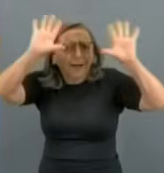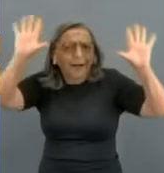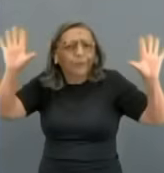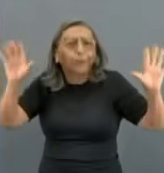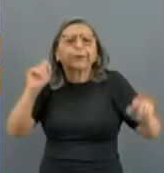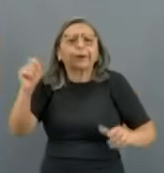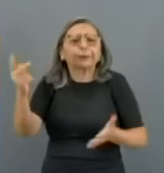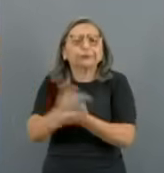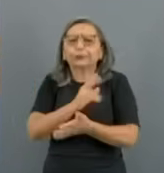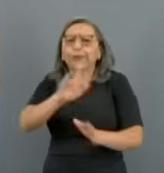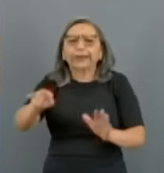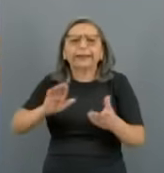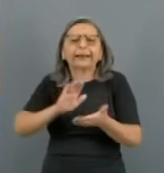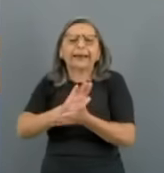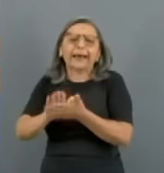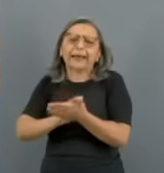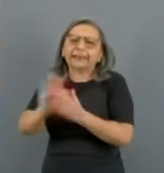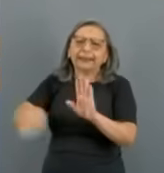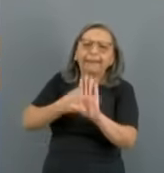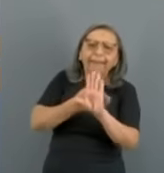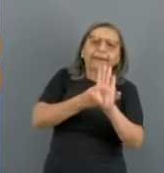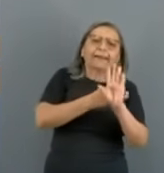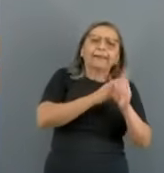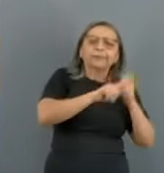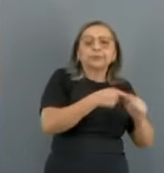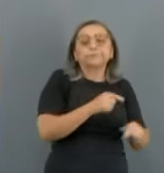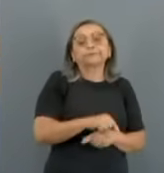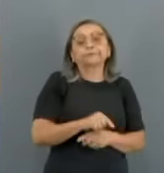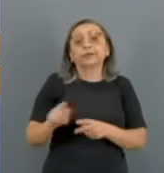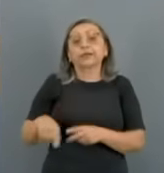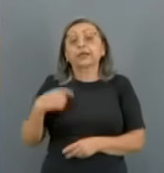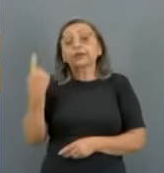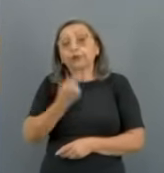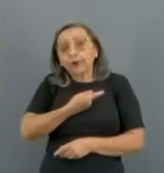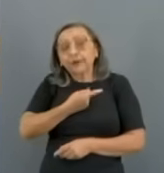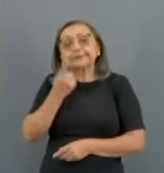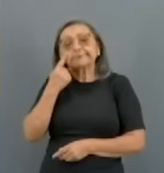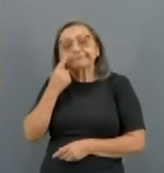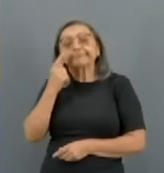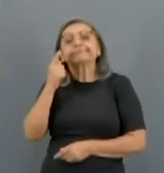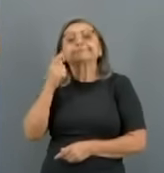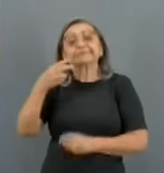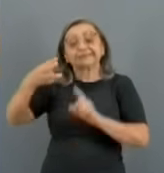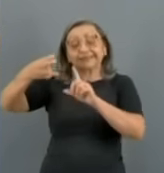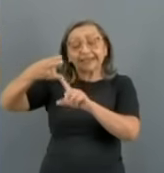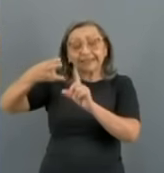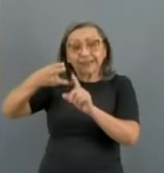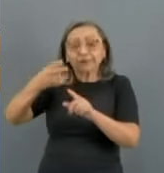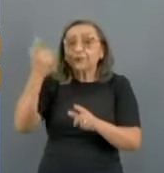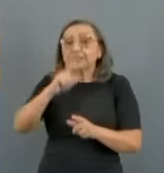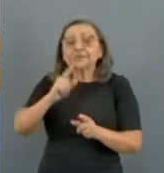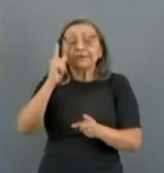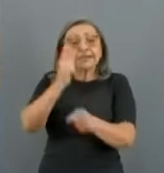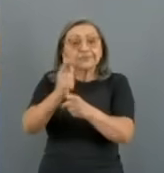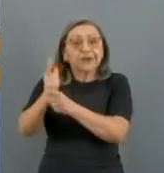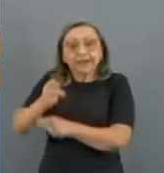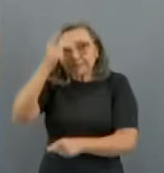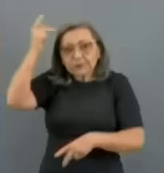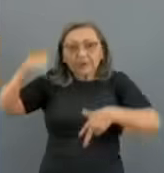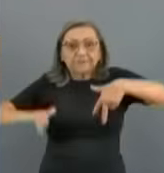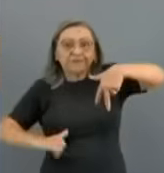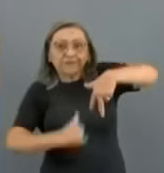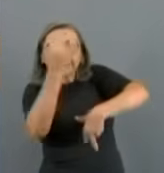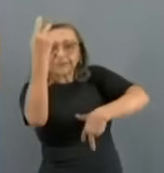isolado. A gente, em terceiro lugar, consegue identificar as vítimas desse processo. Porque num indiciamento,